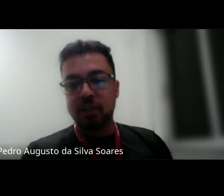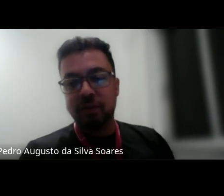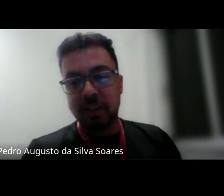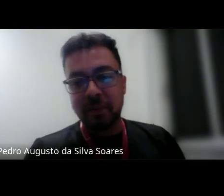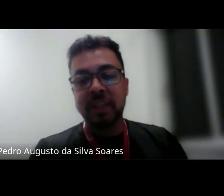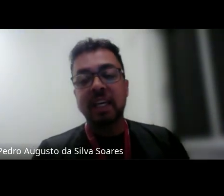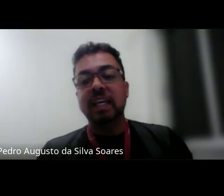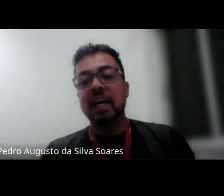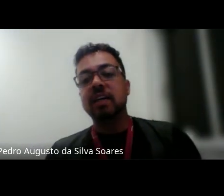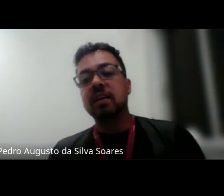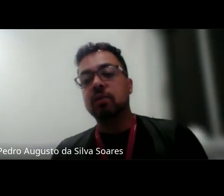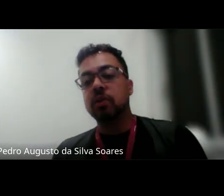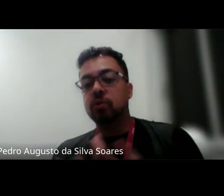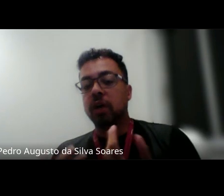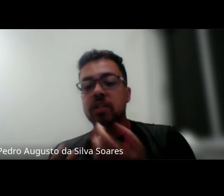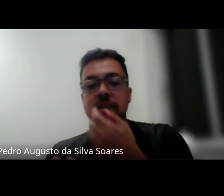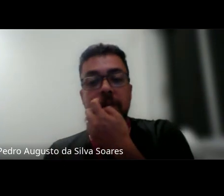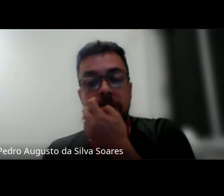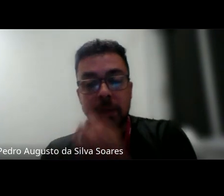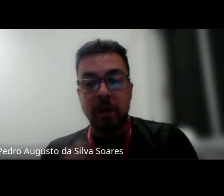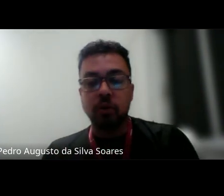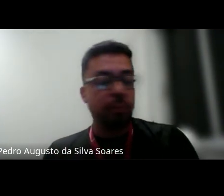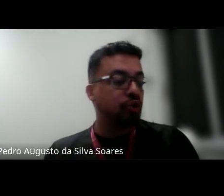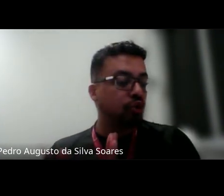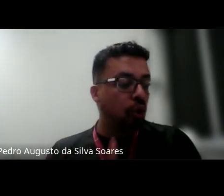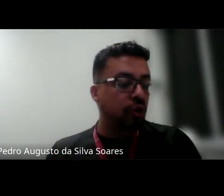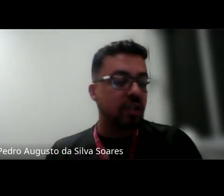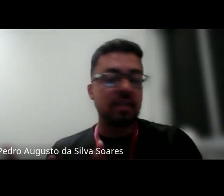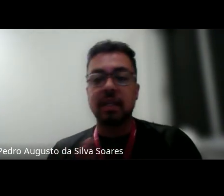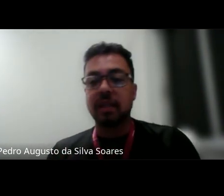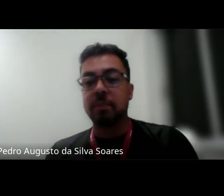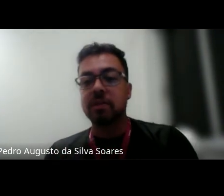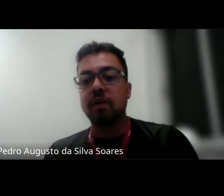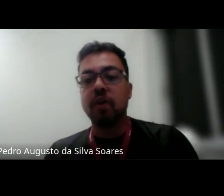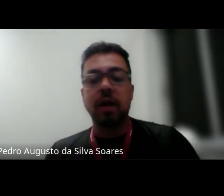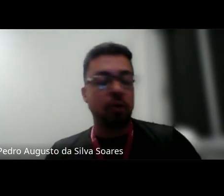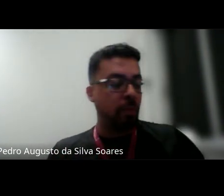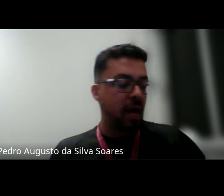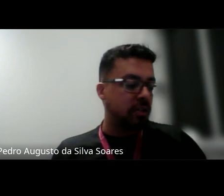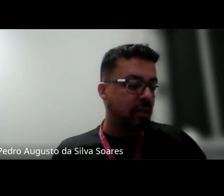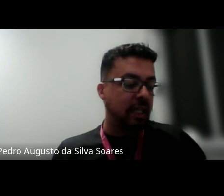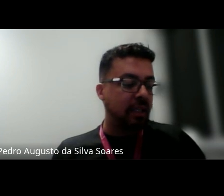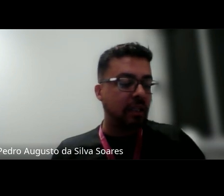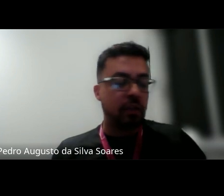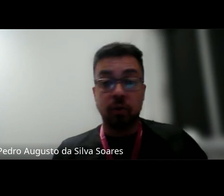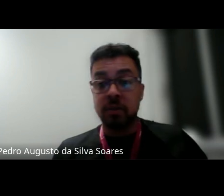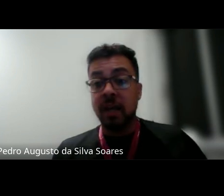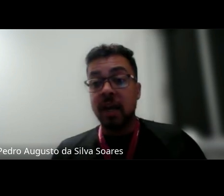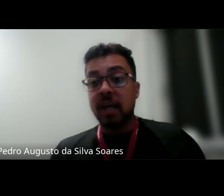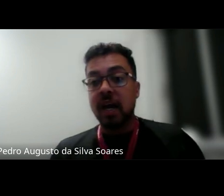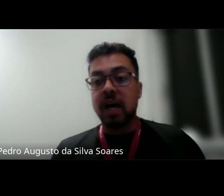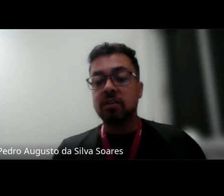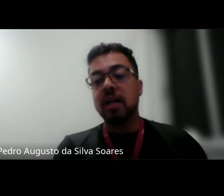nada, Giovana. E aí, durante esse vídeo, ele passou por todas as etapas. Então, ele falou a norma relacionada a